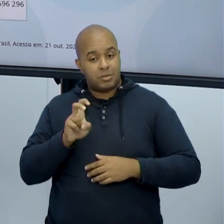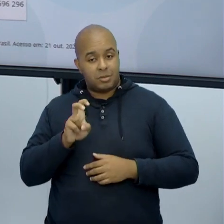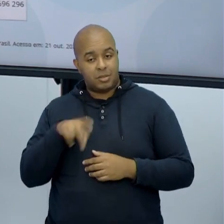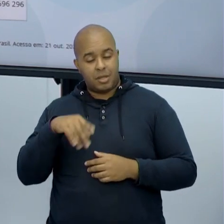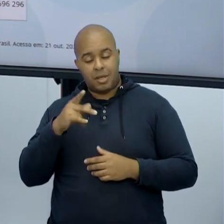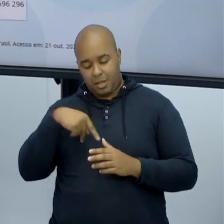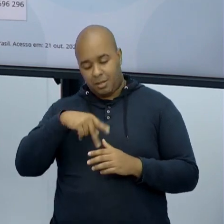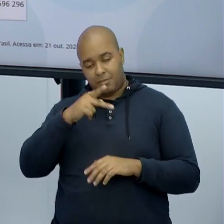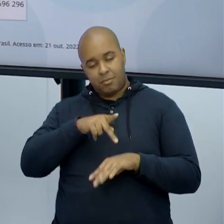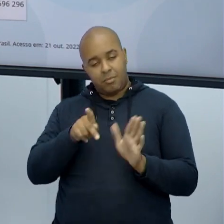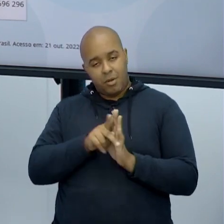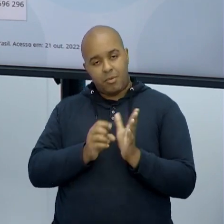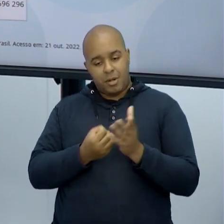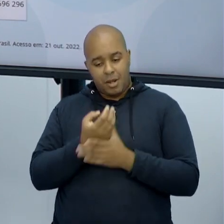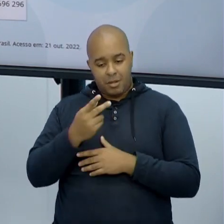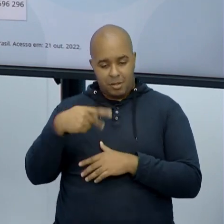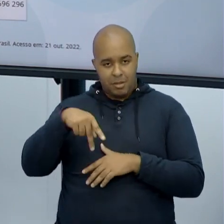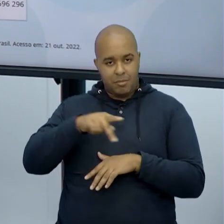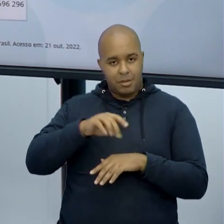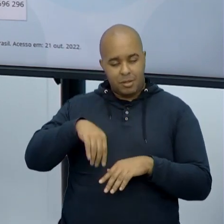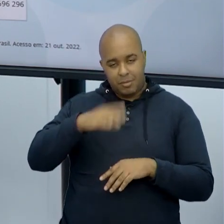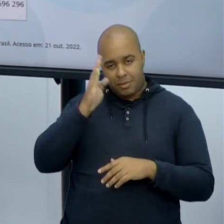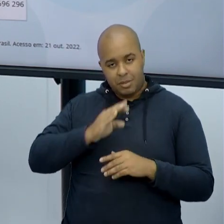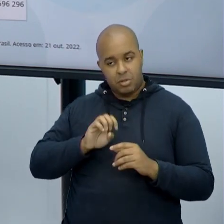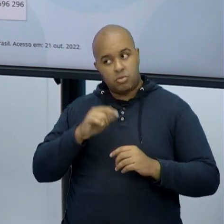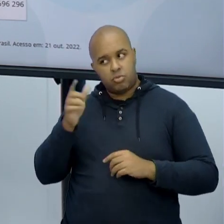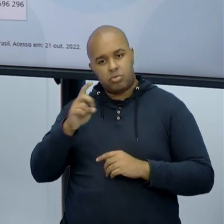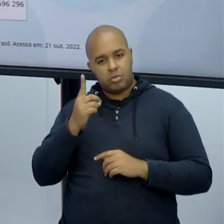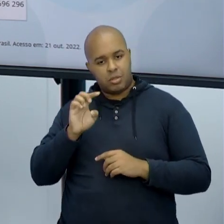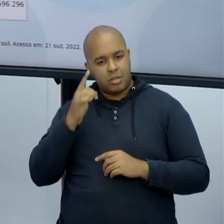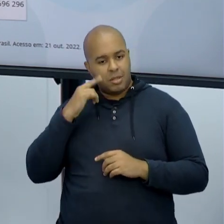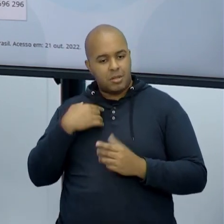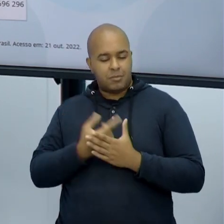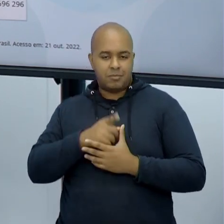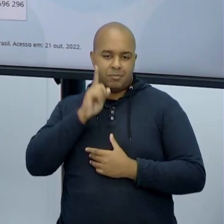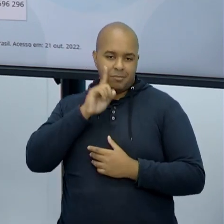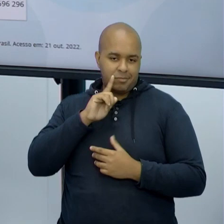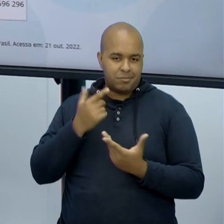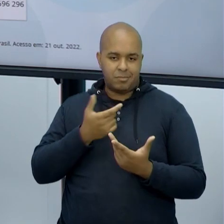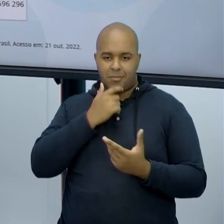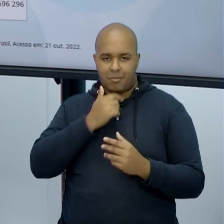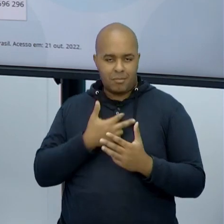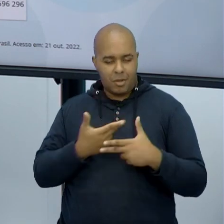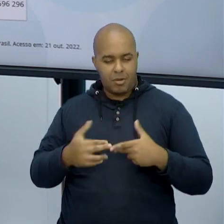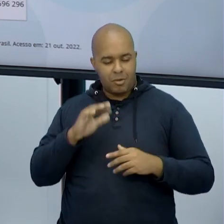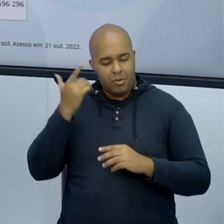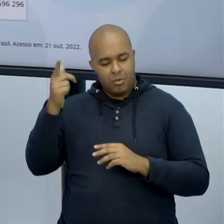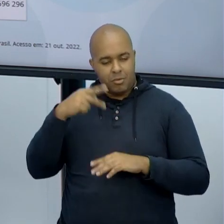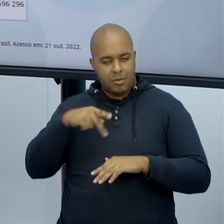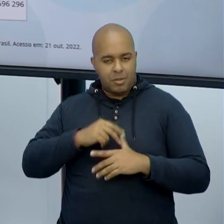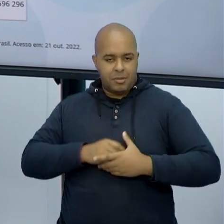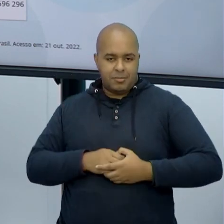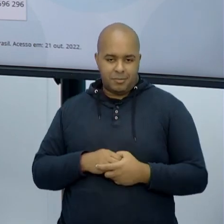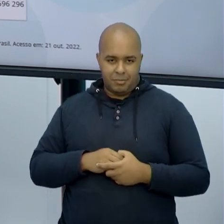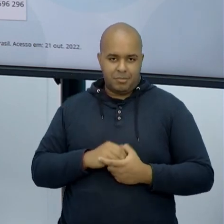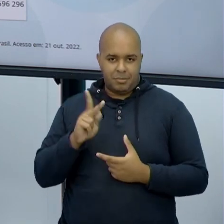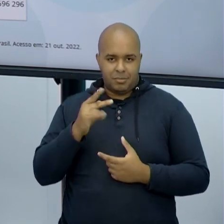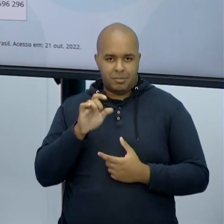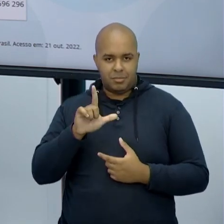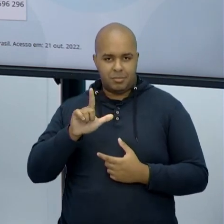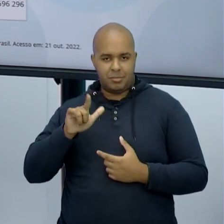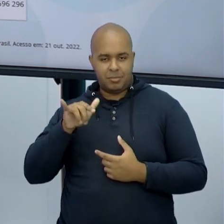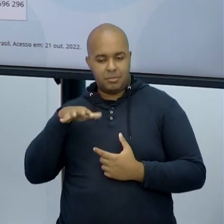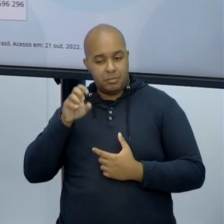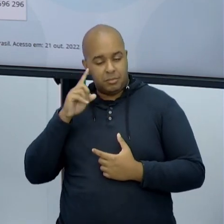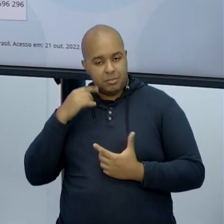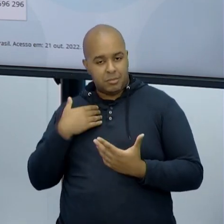são nacionais. E os outros 15 são em língua inglesa, produções norte-americanas, hollywoodianas.